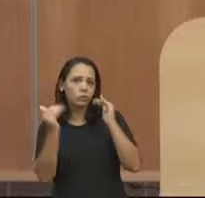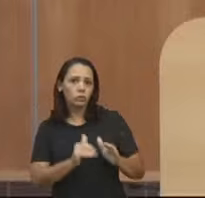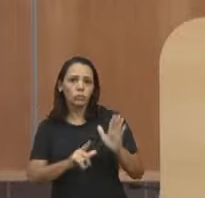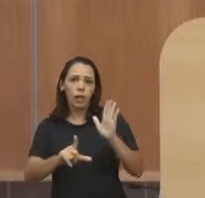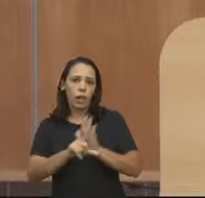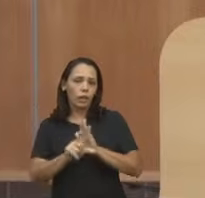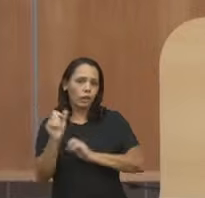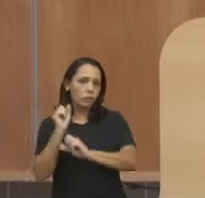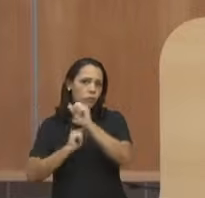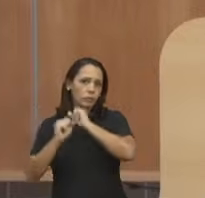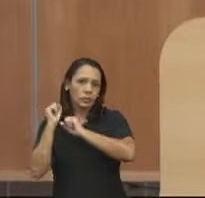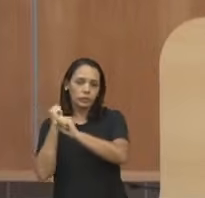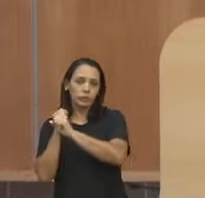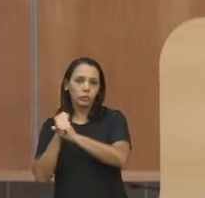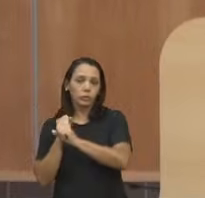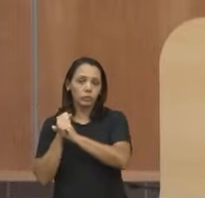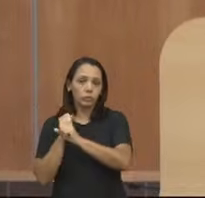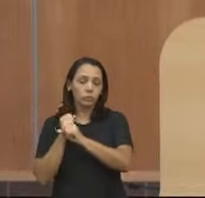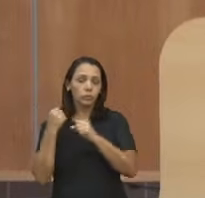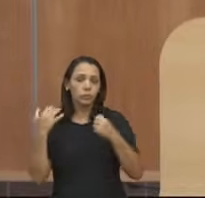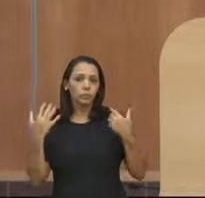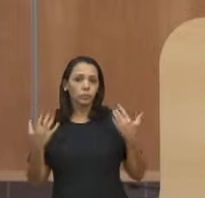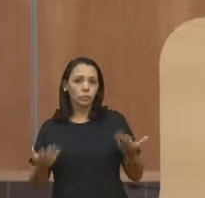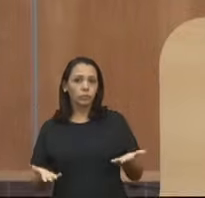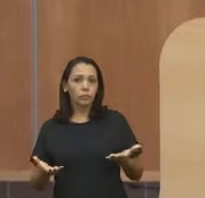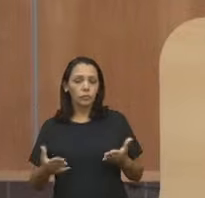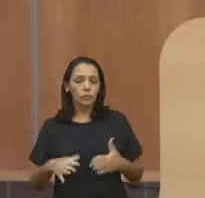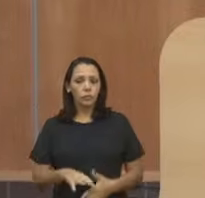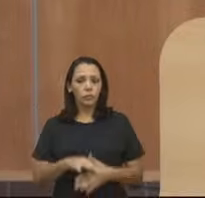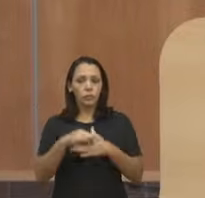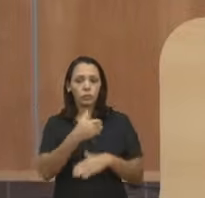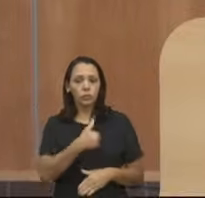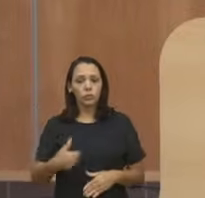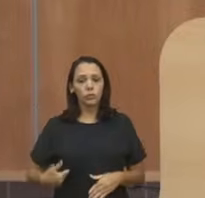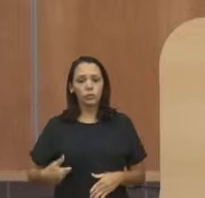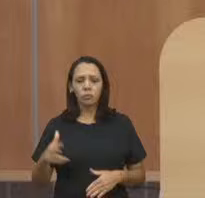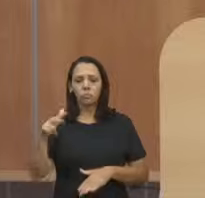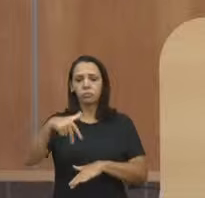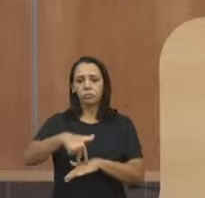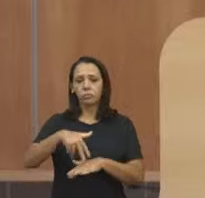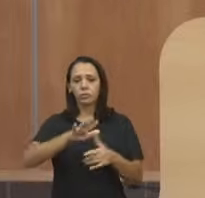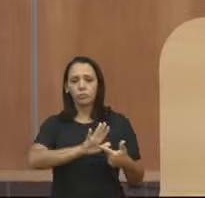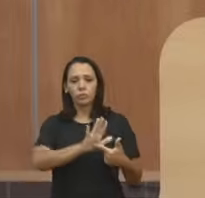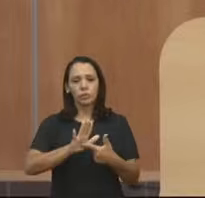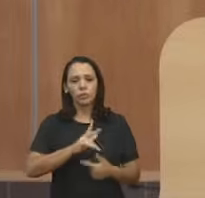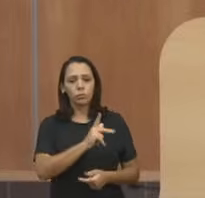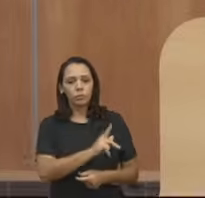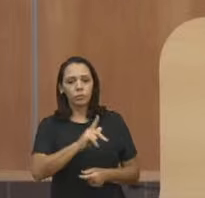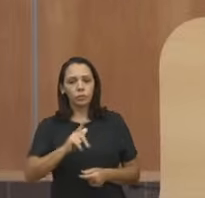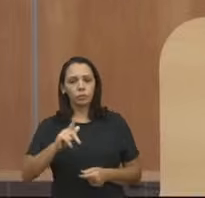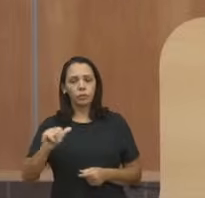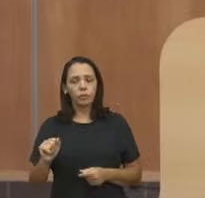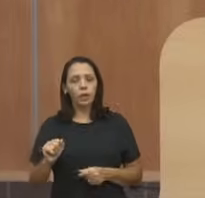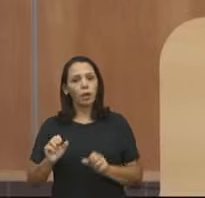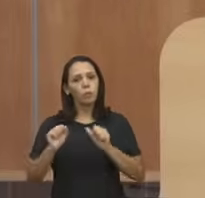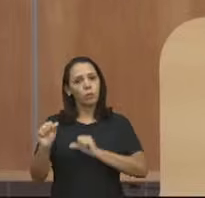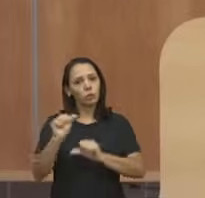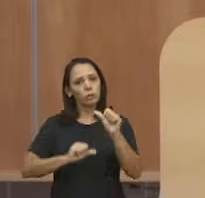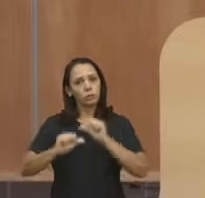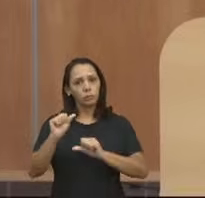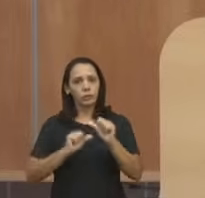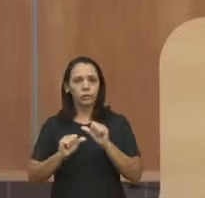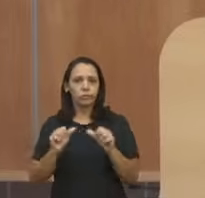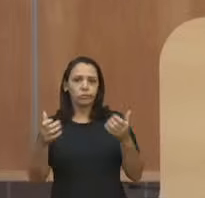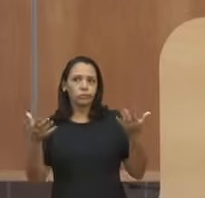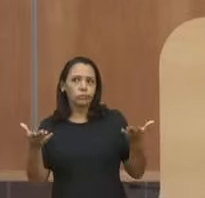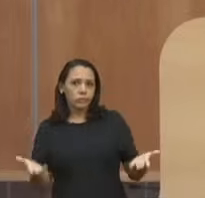do ano passado. E aí vem aqui o líder de governo dizer que o PPA não é engessado e que pode ser alterado.